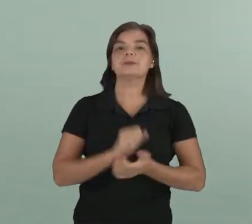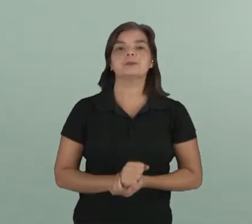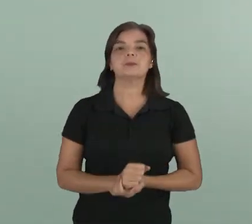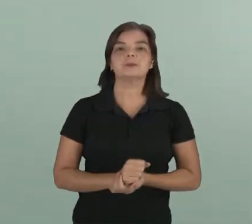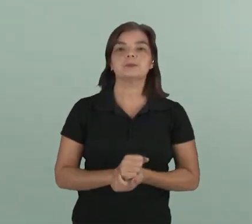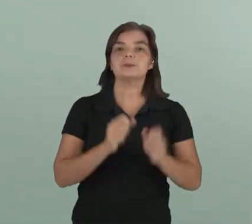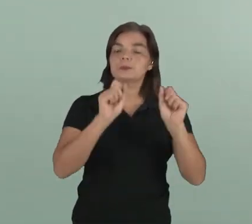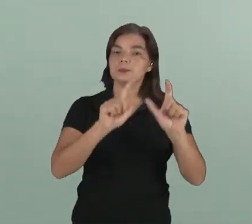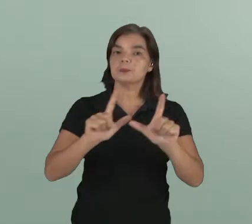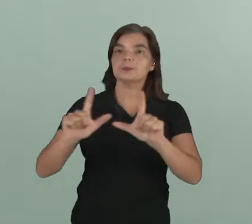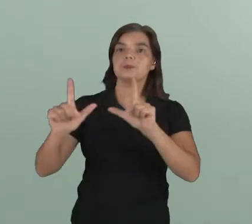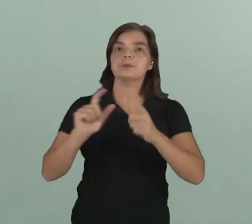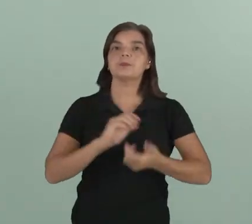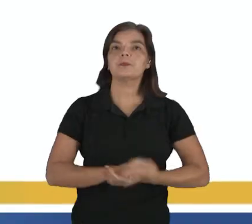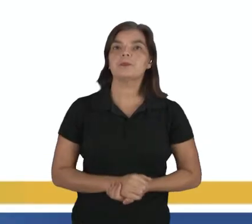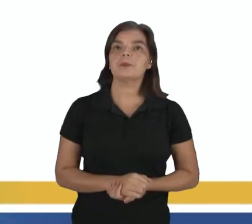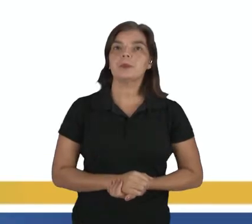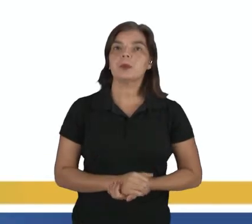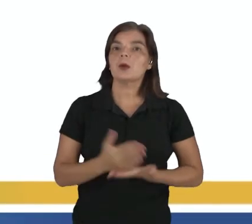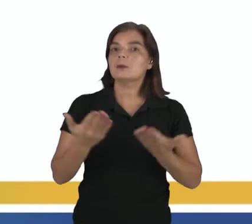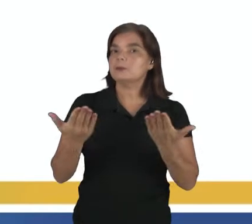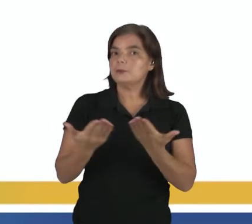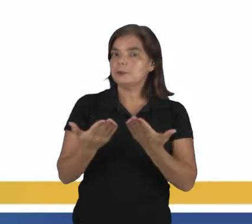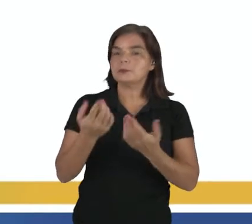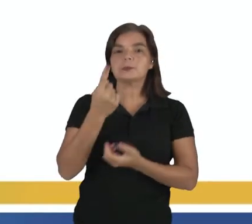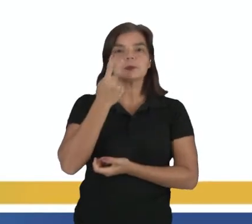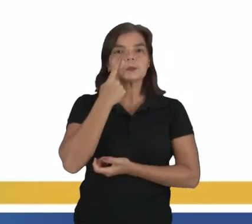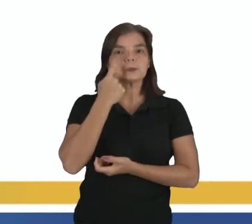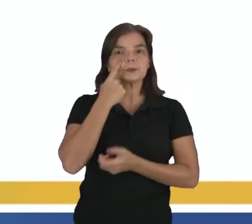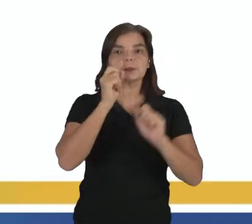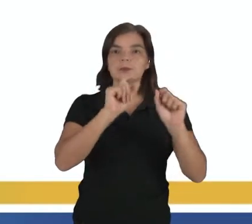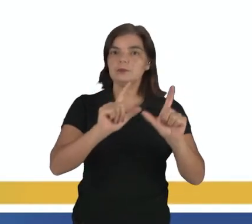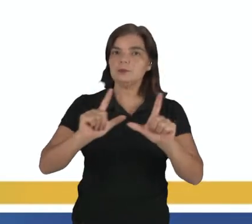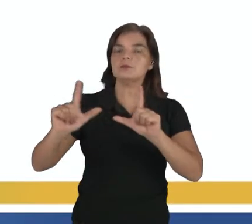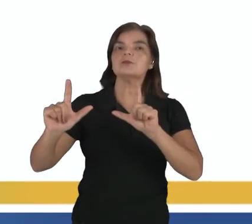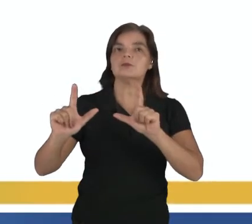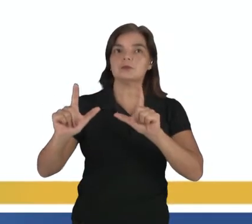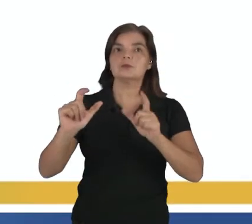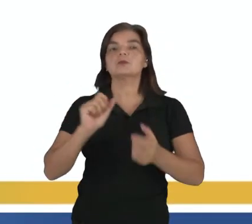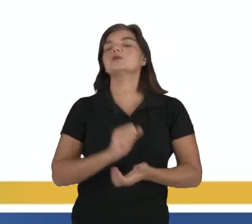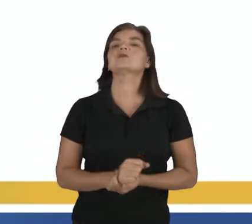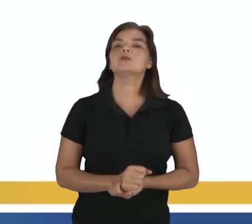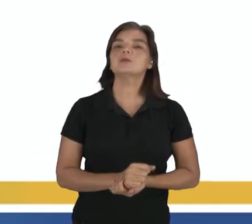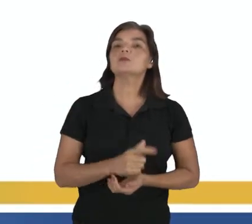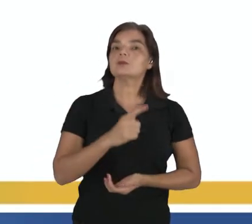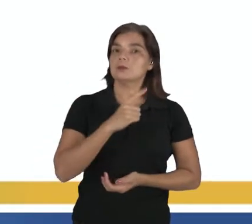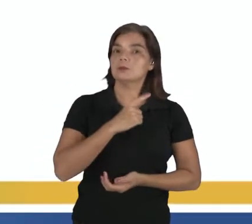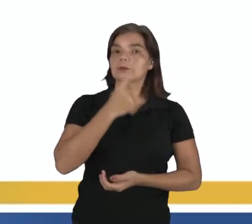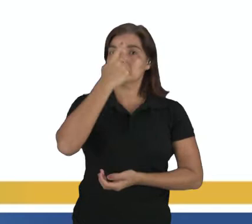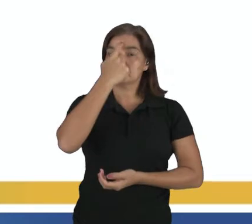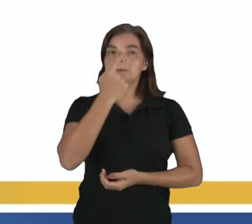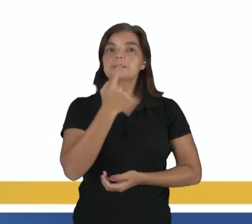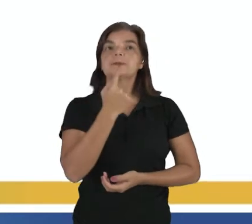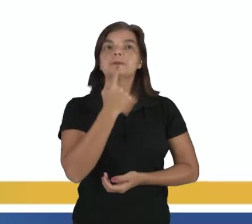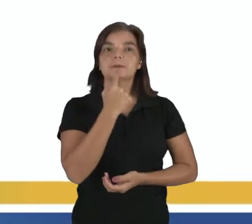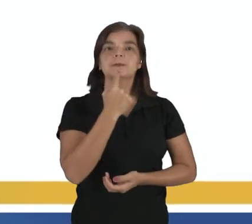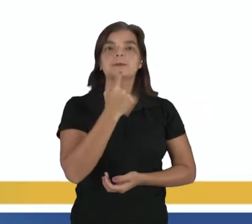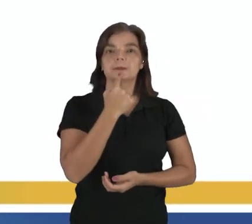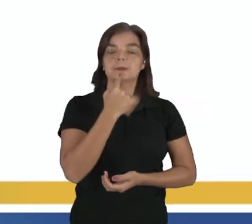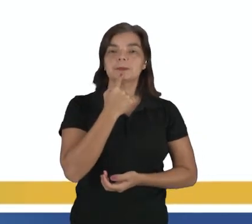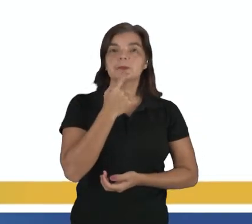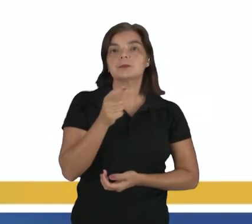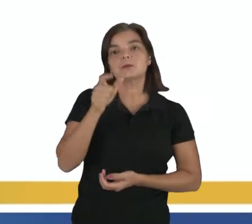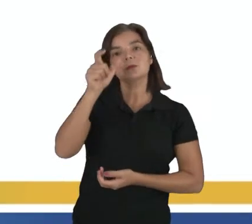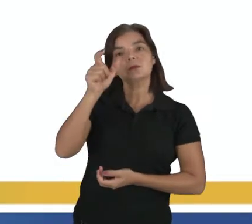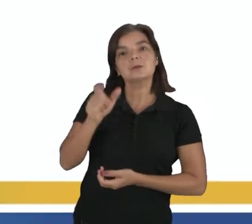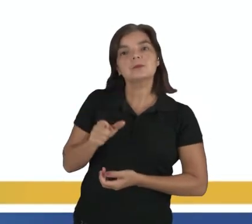Vamos avançar um pouco mais? Agora vocês podem visualizar em tela, nós temos uma imagem e bem ao